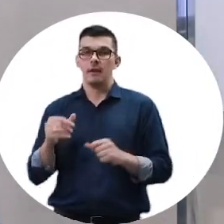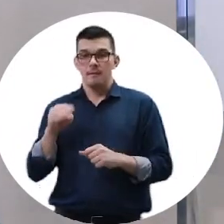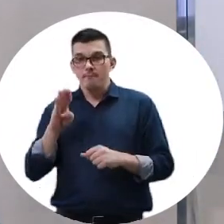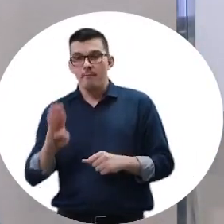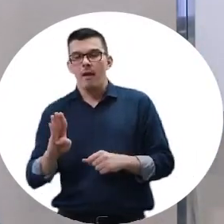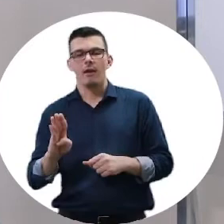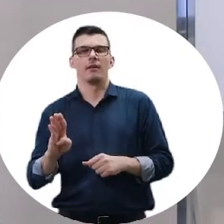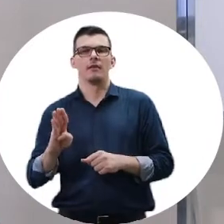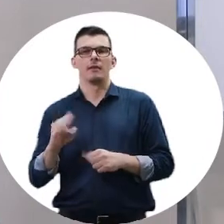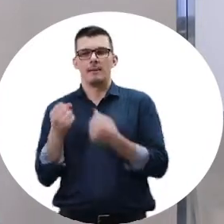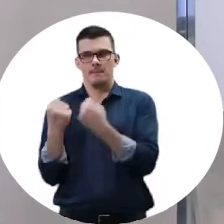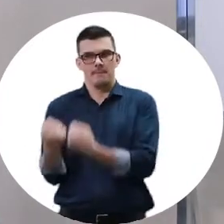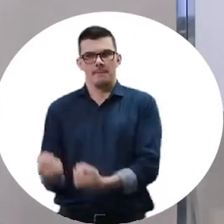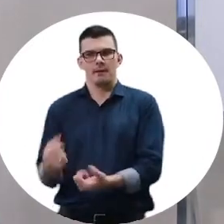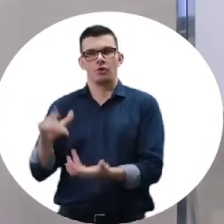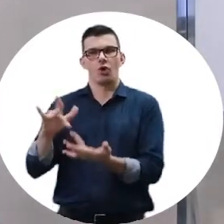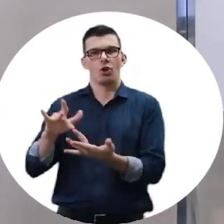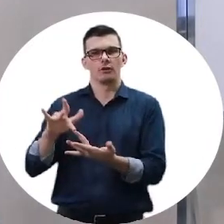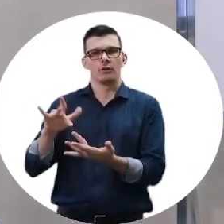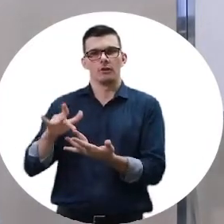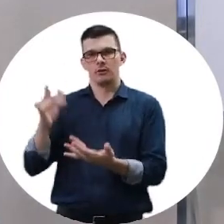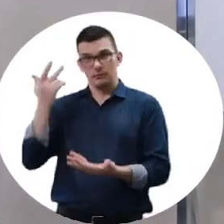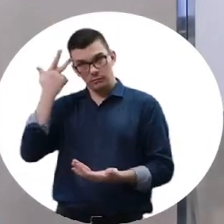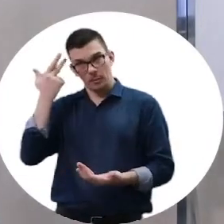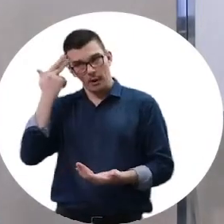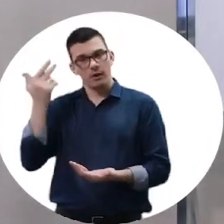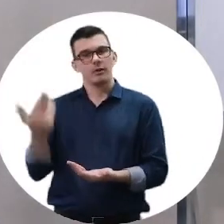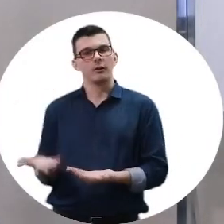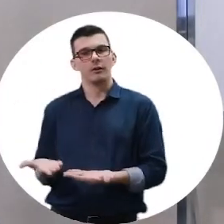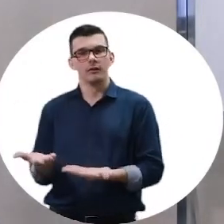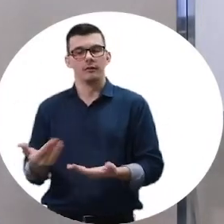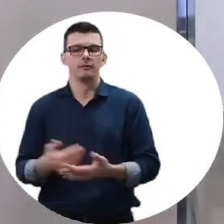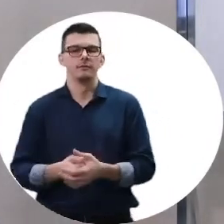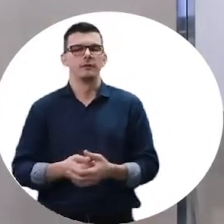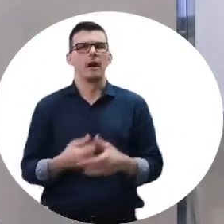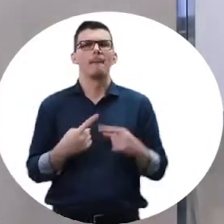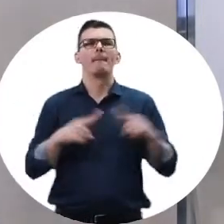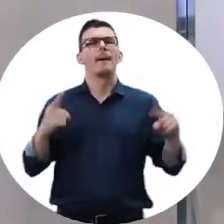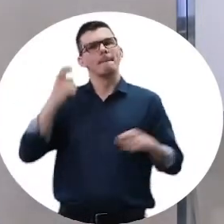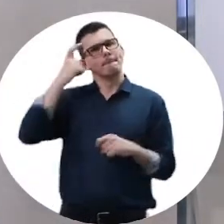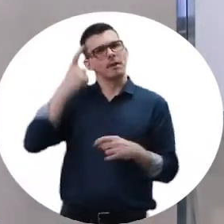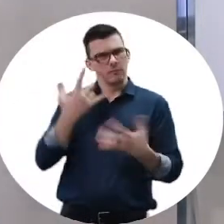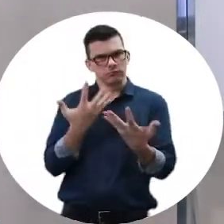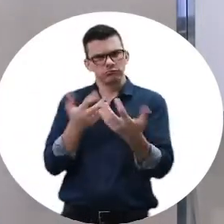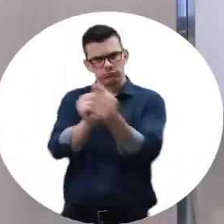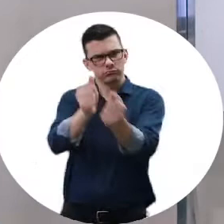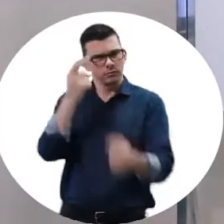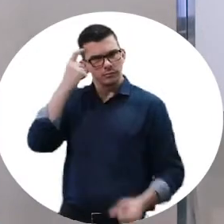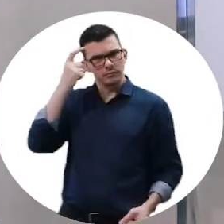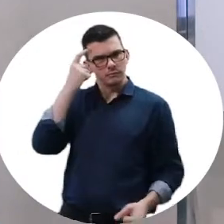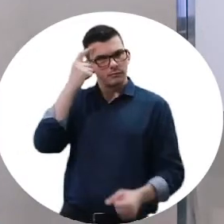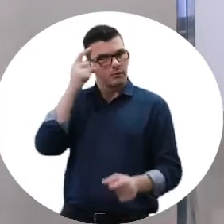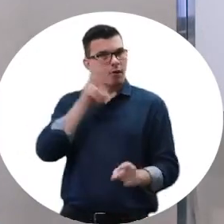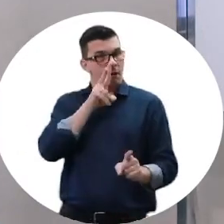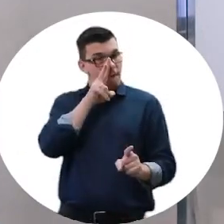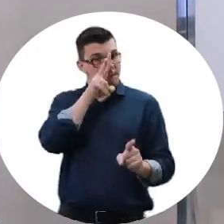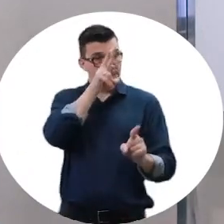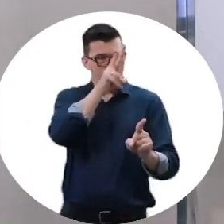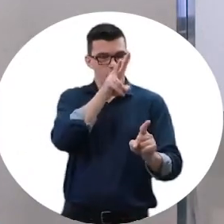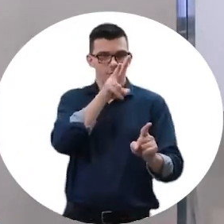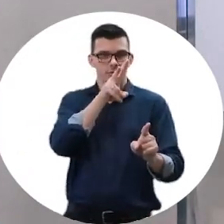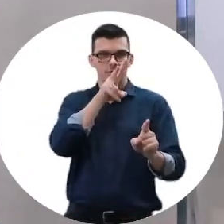Então tem o peso de B. Que está em contato com o chão, tem a normal B. Mas vamos pensar comigo. A força que eu faço